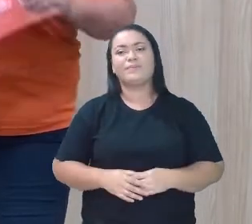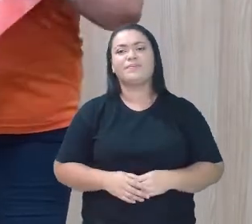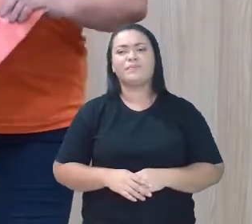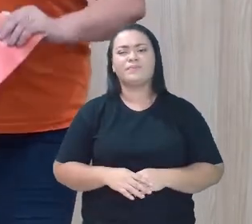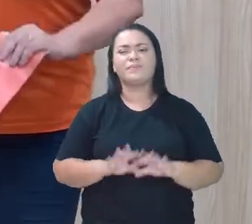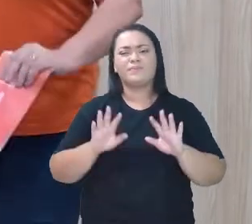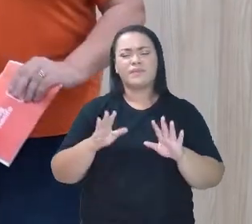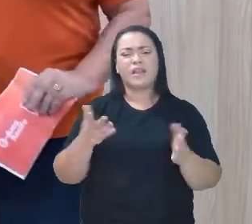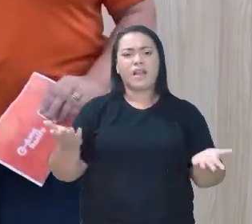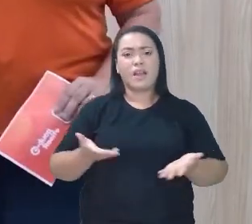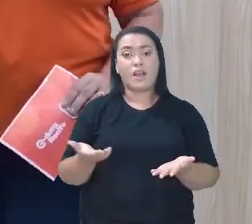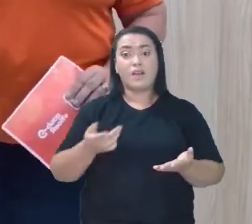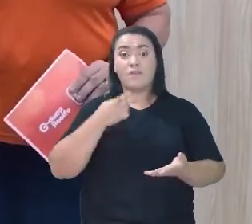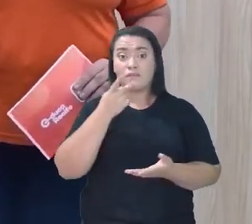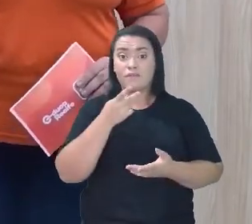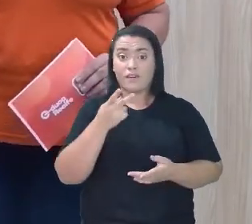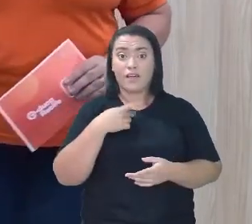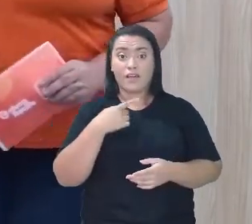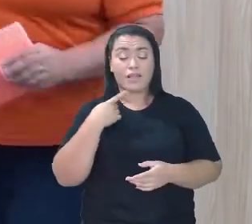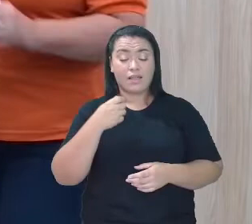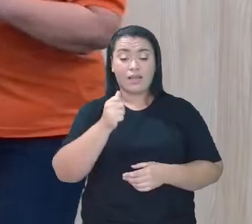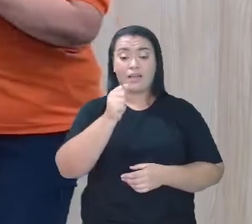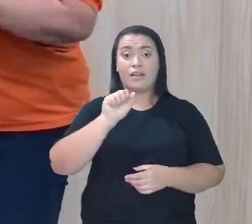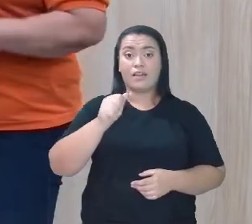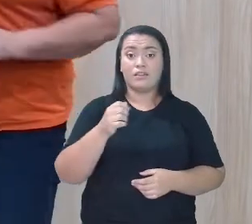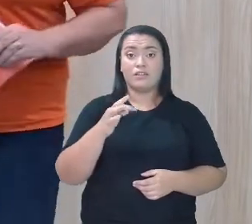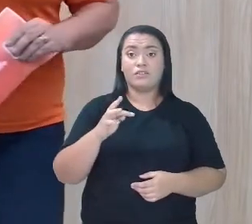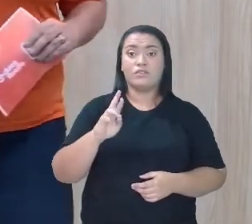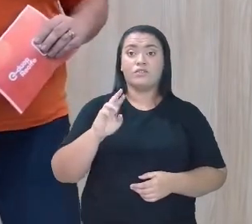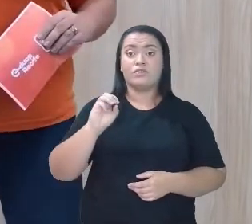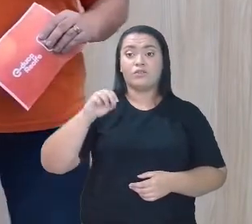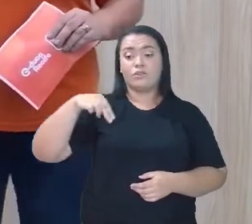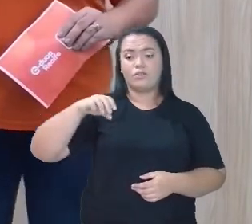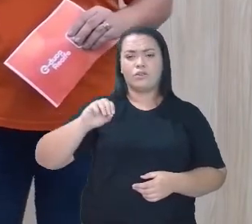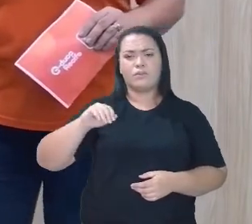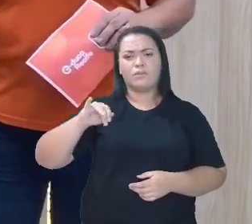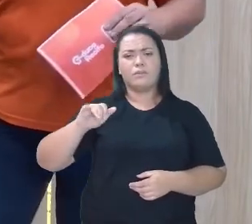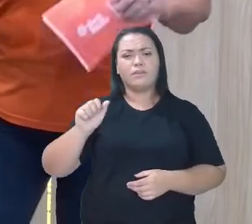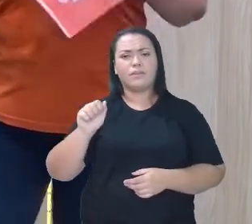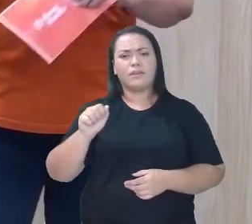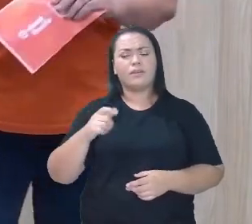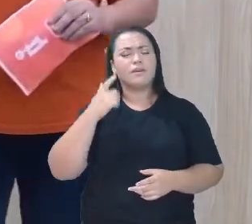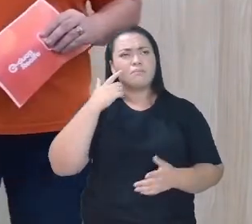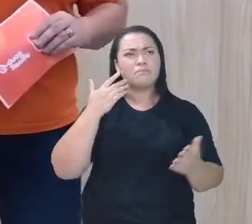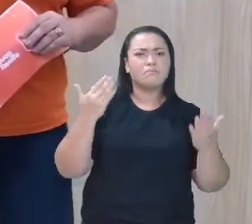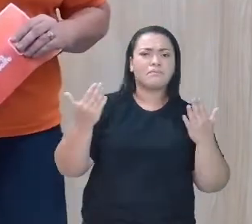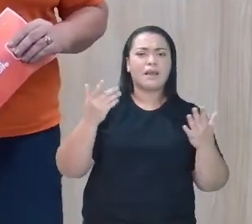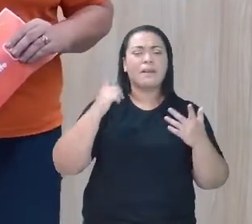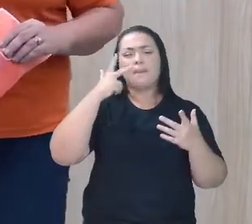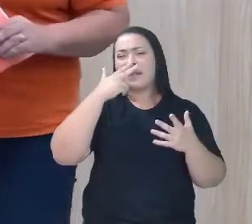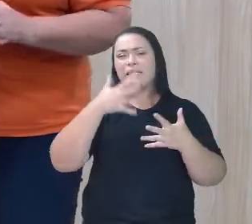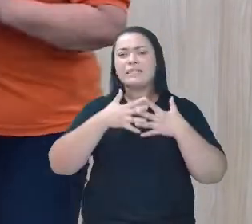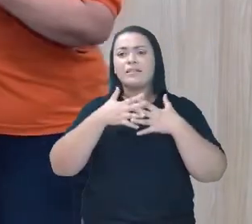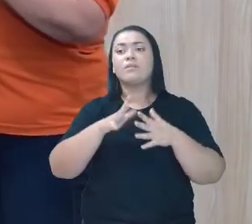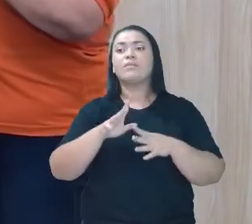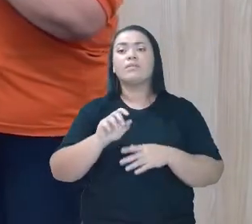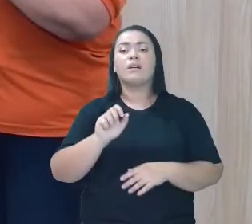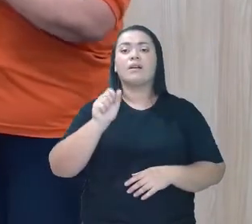isso. Mas para a gente falar de astronomia, vem aí uma outra palavra, que às vezes as pessoas